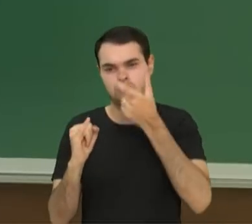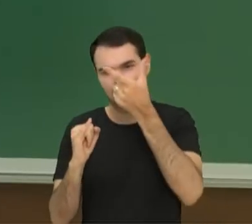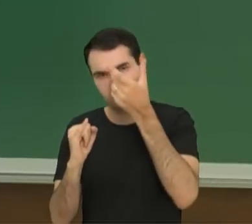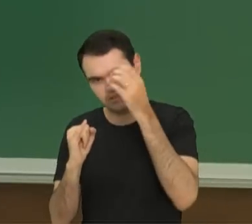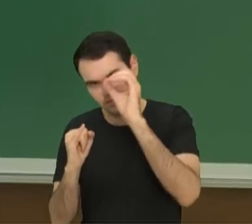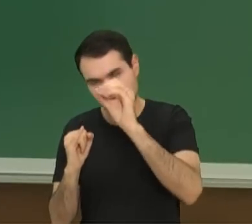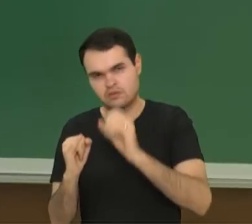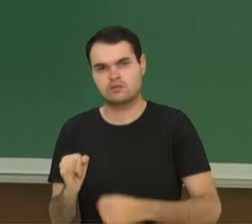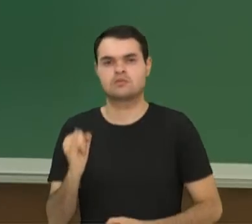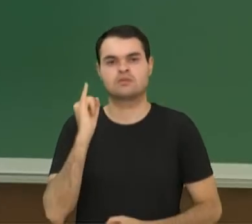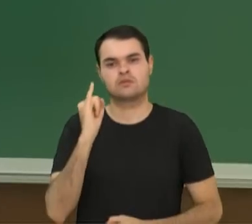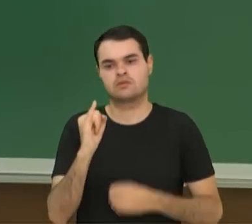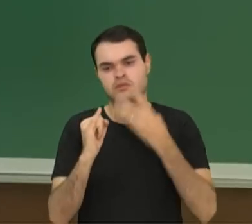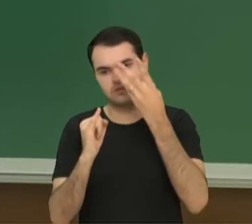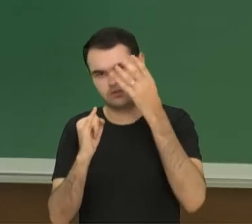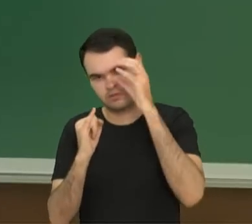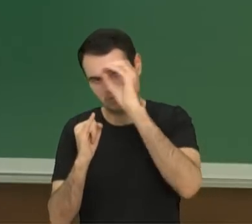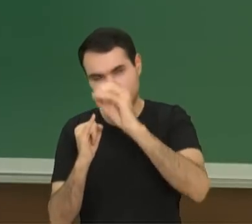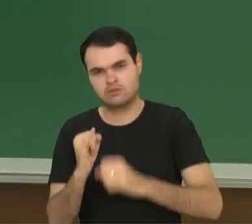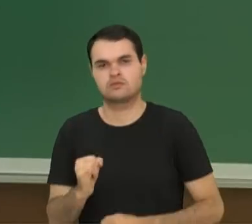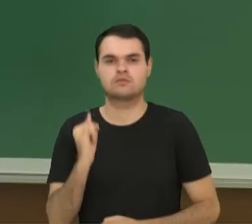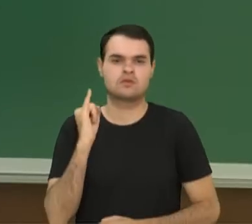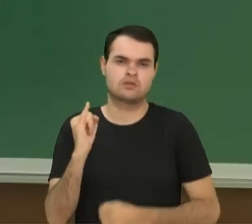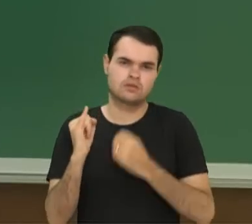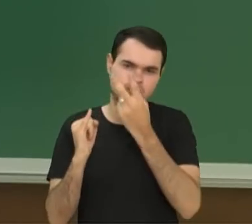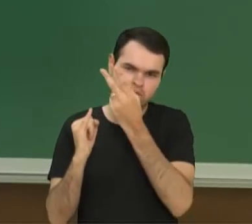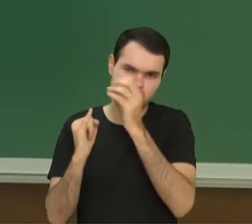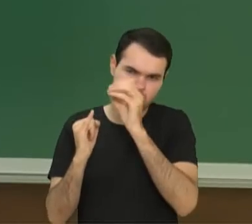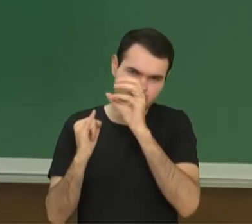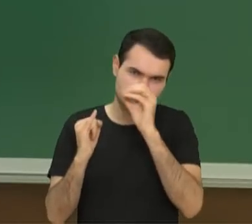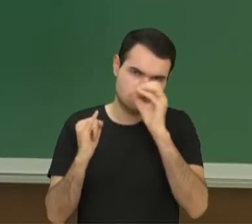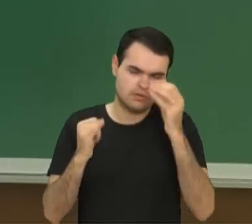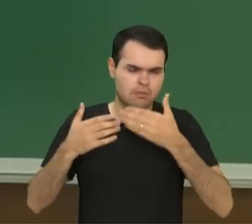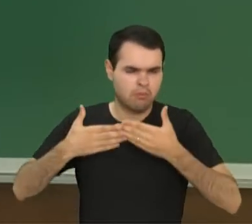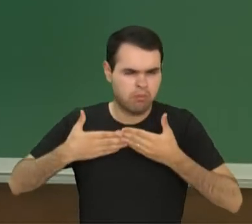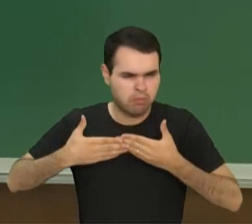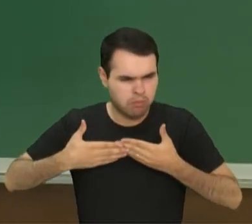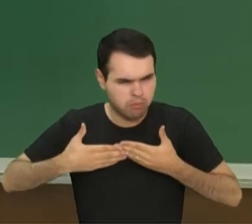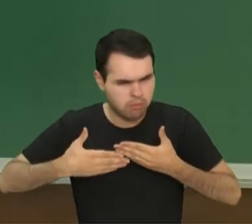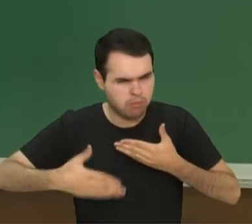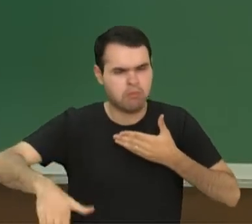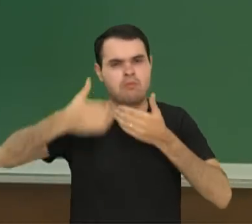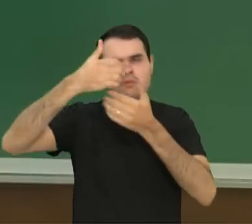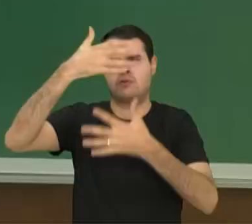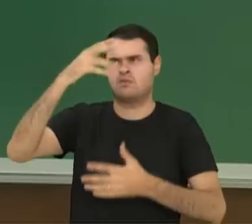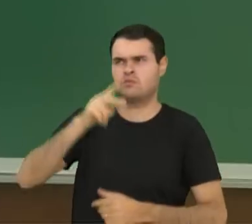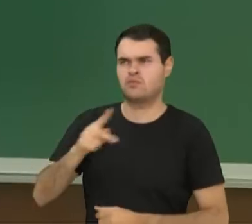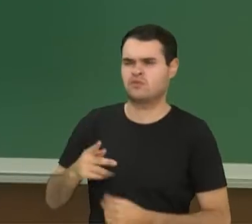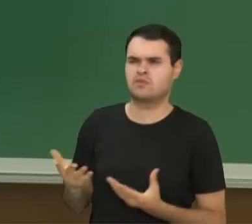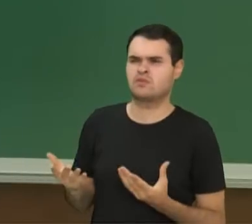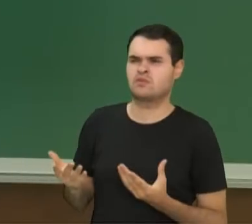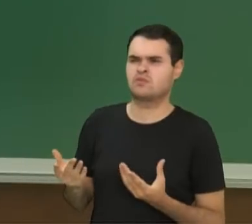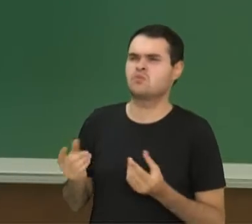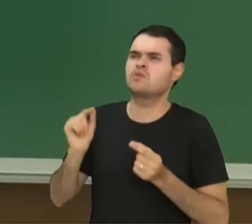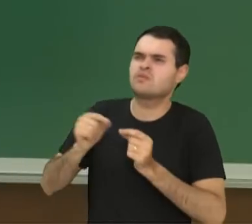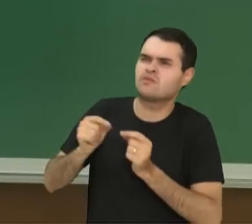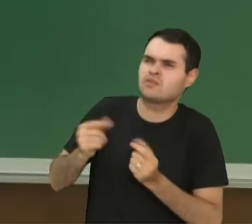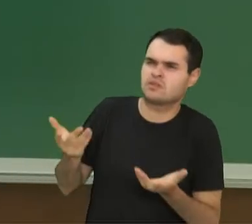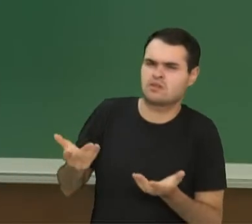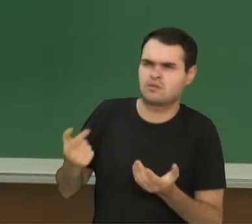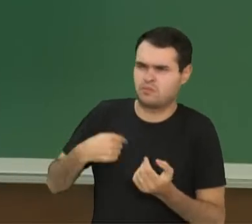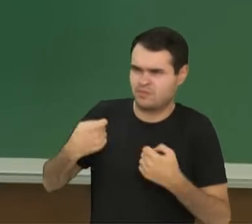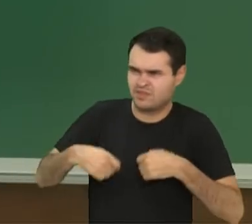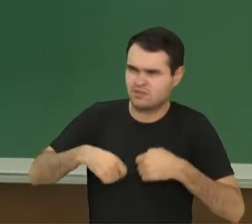i elevado a 40, i elevado a 200 e assim sucessivamente. Então ele diz assim, professor, mas o que eu vou ter que fazer? Eu vou ter